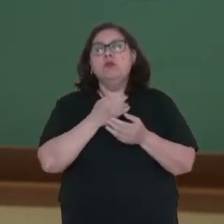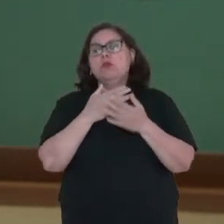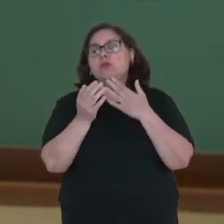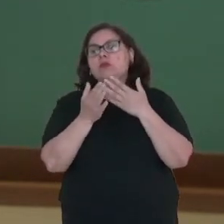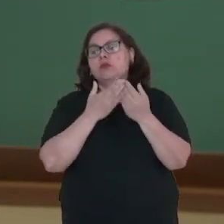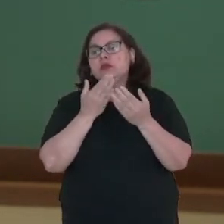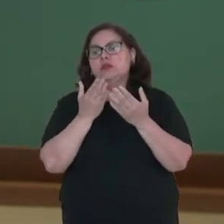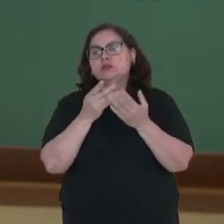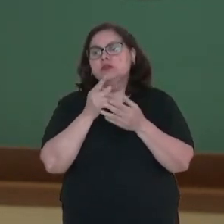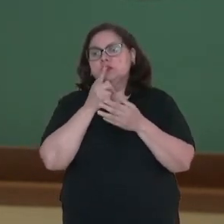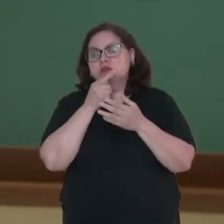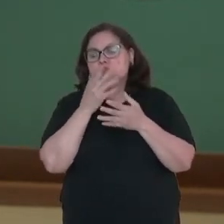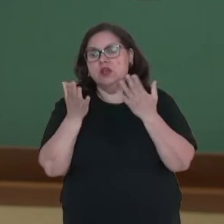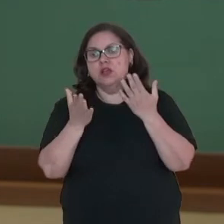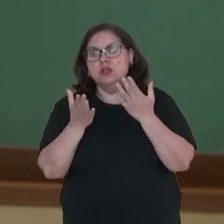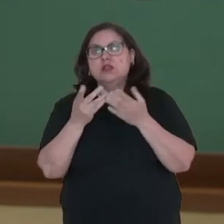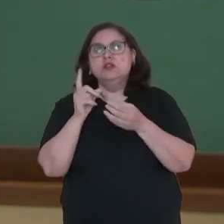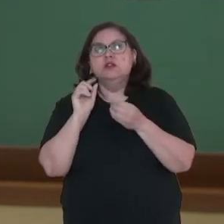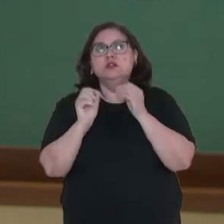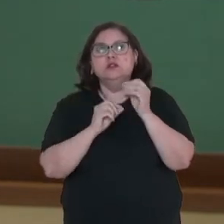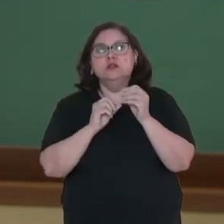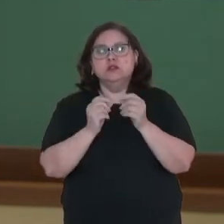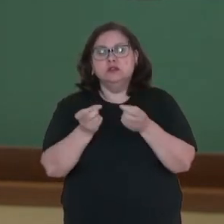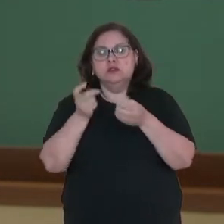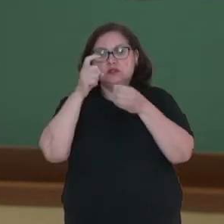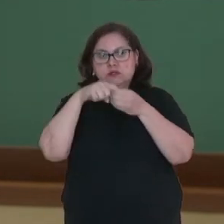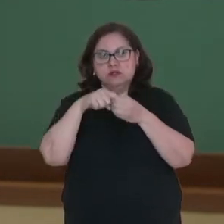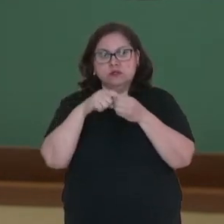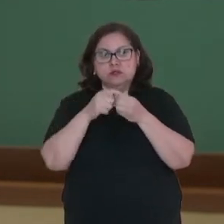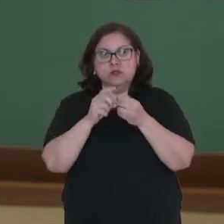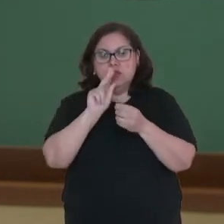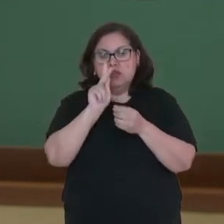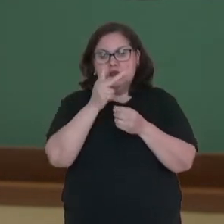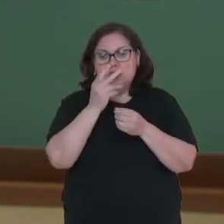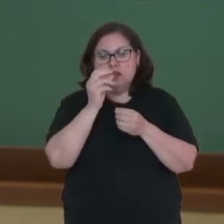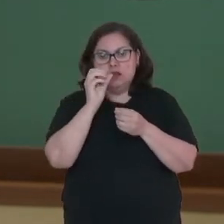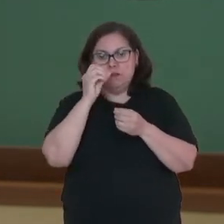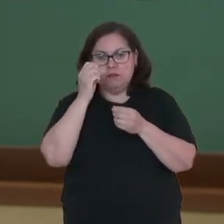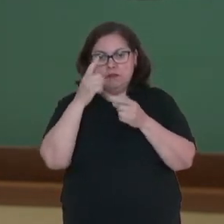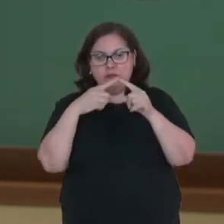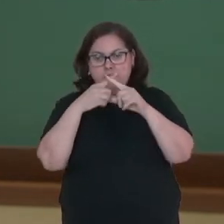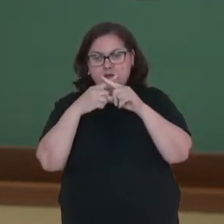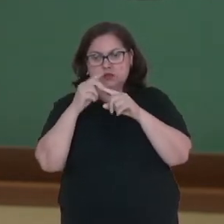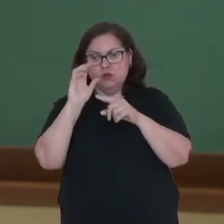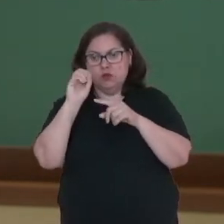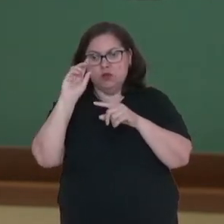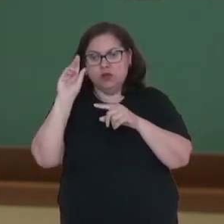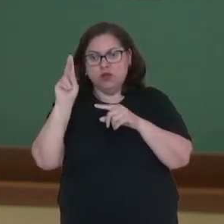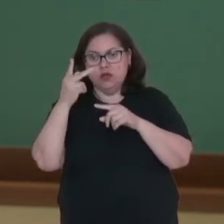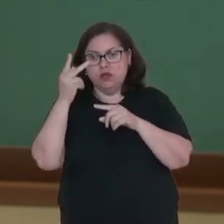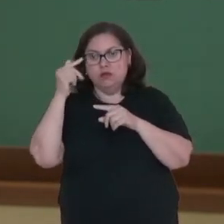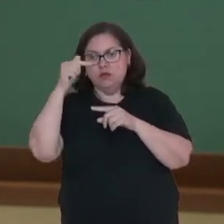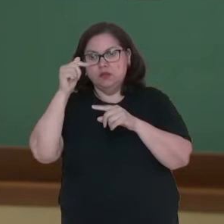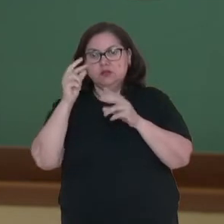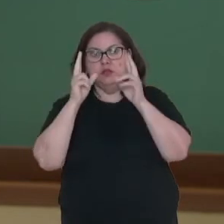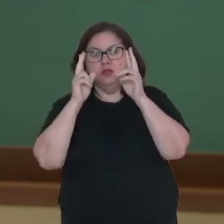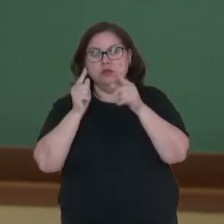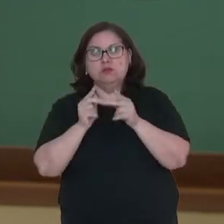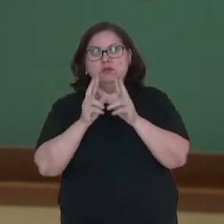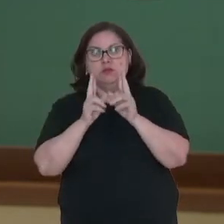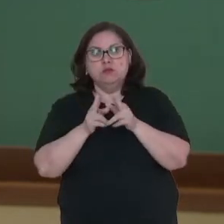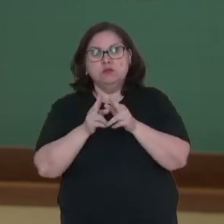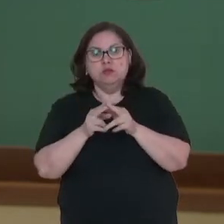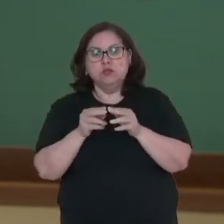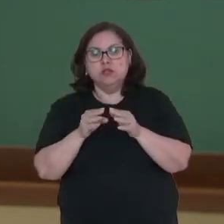Quaisquer soluções aquosas em que a concentração de H+ e OH- são iguais, elas